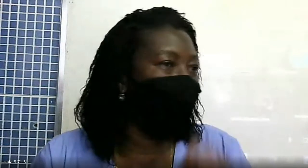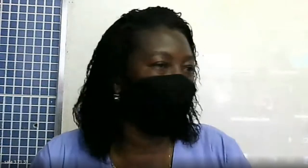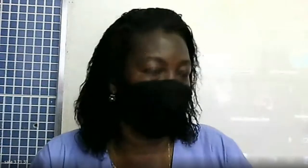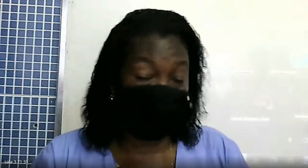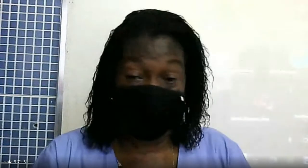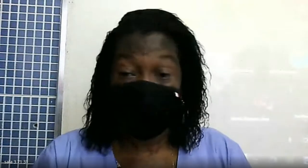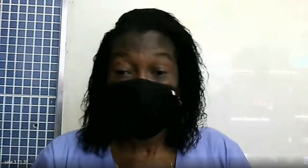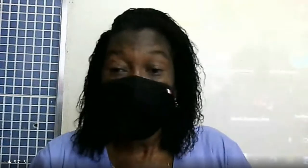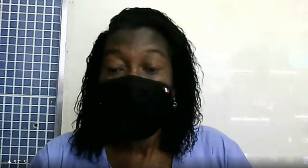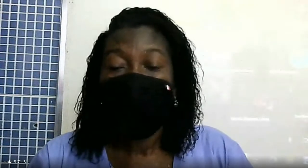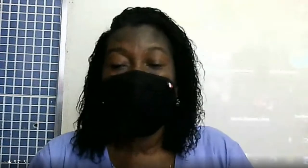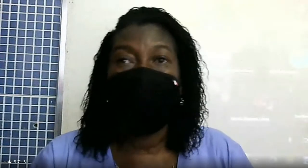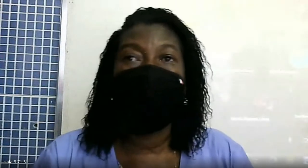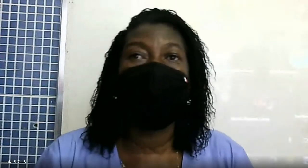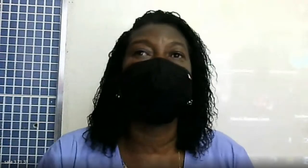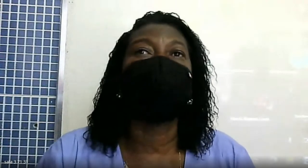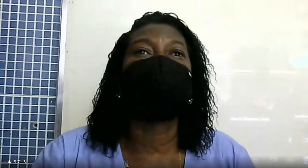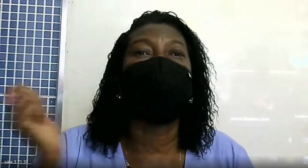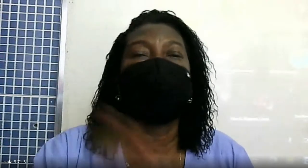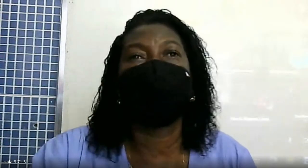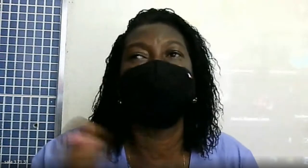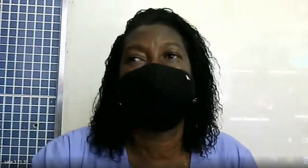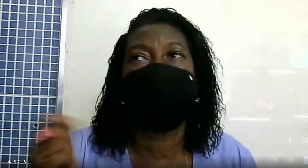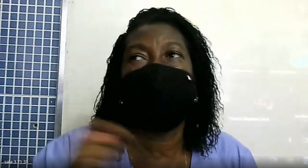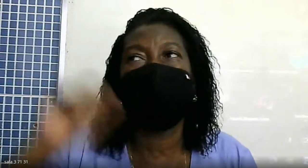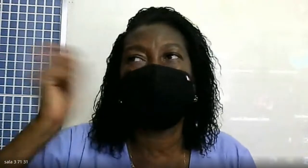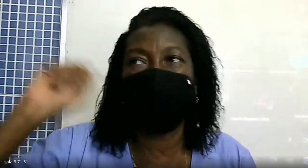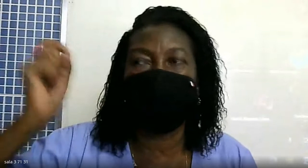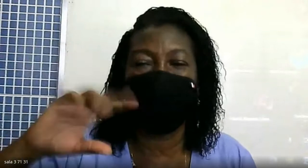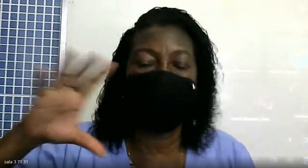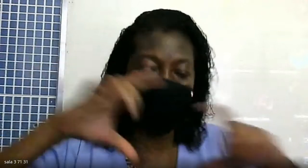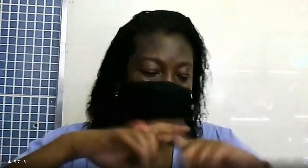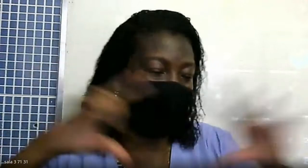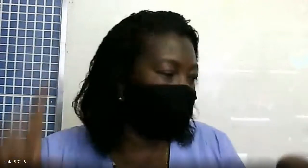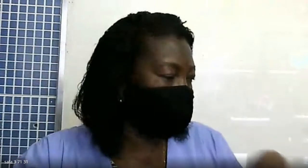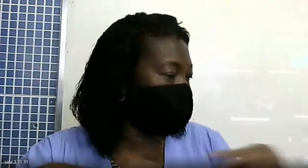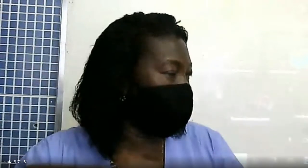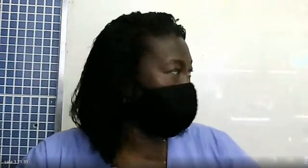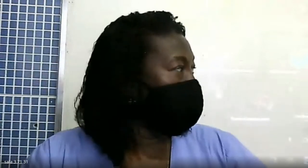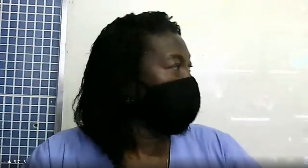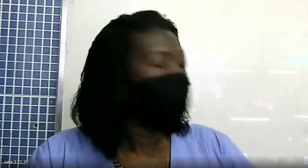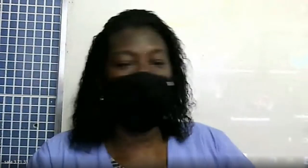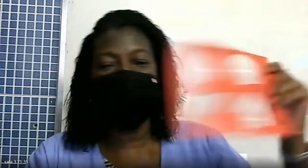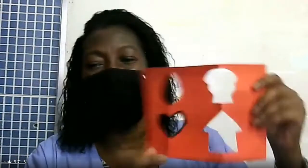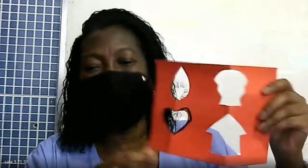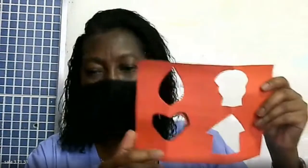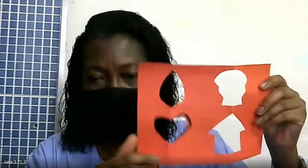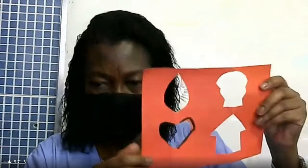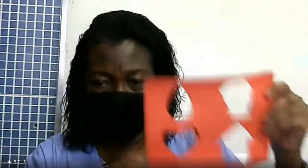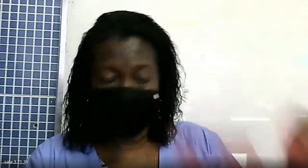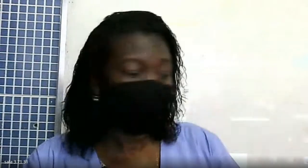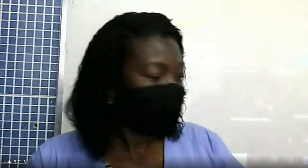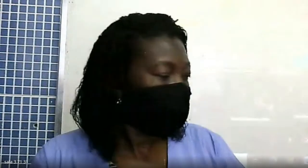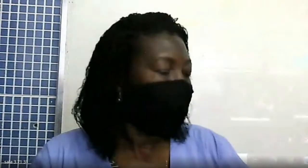no pátio, e nós usamos tinta, fizemos vários moldes